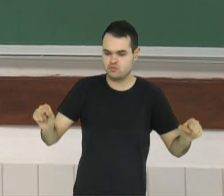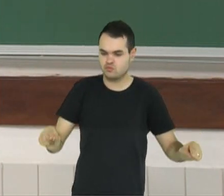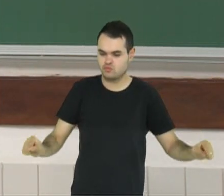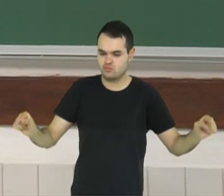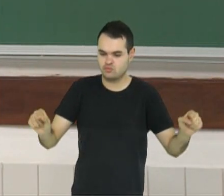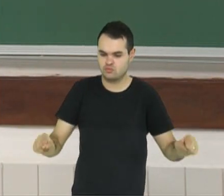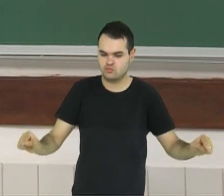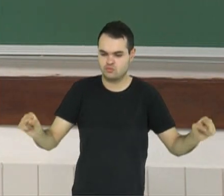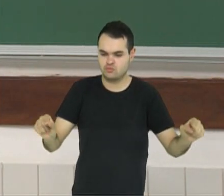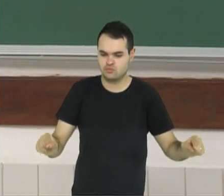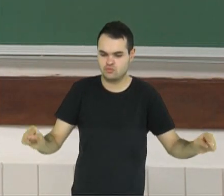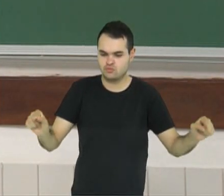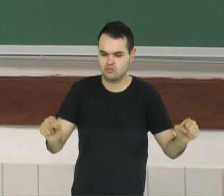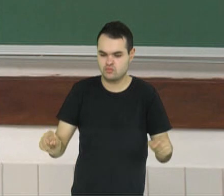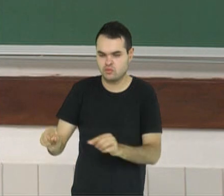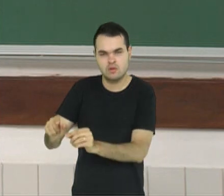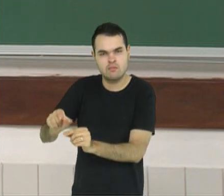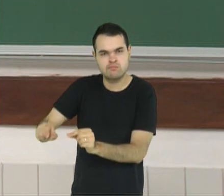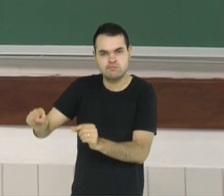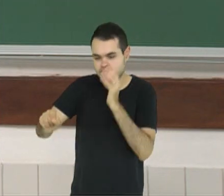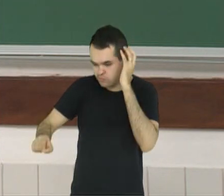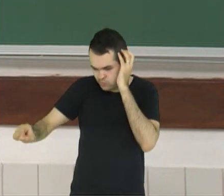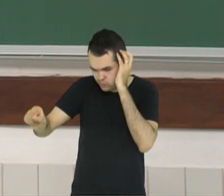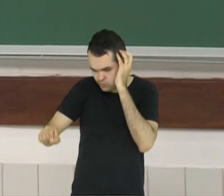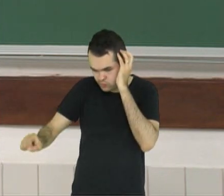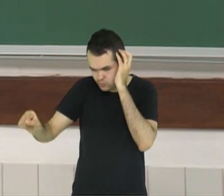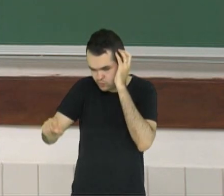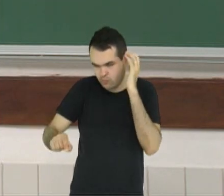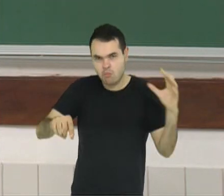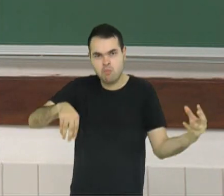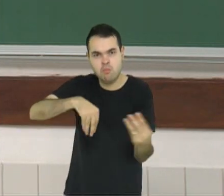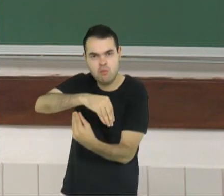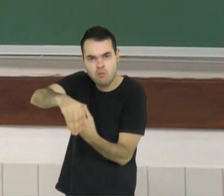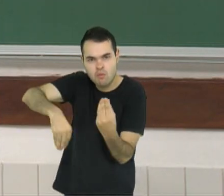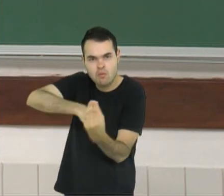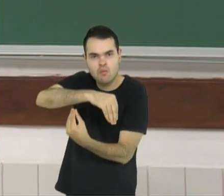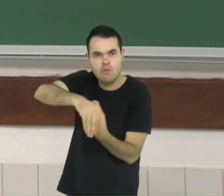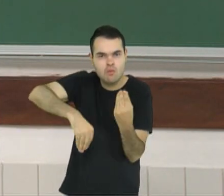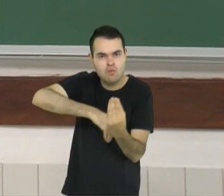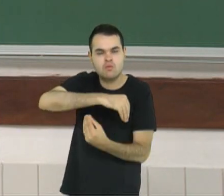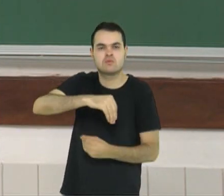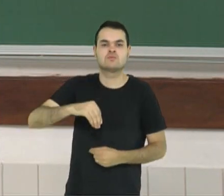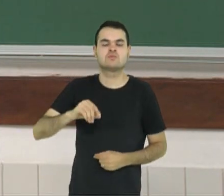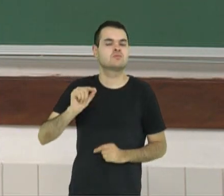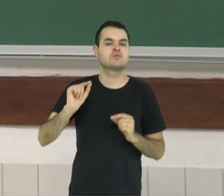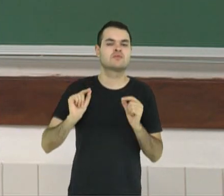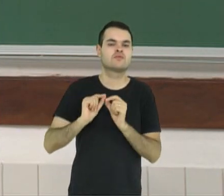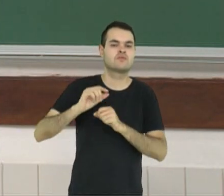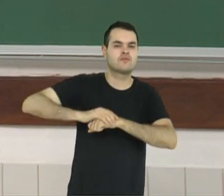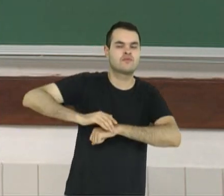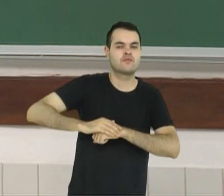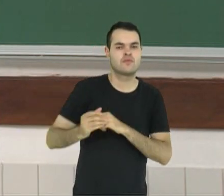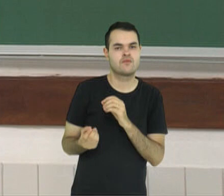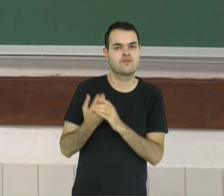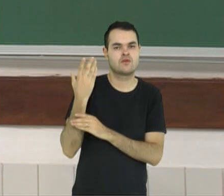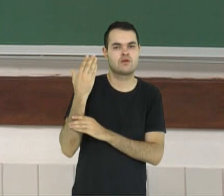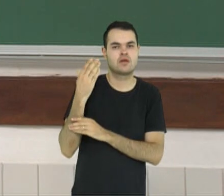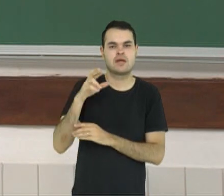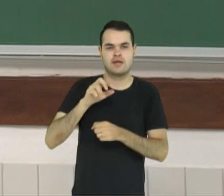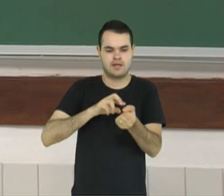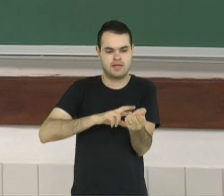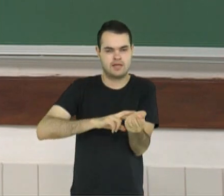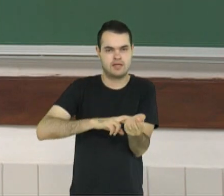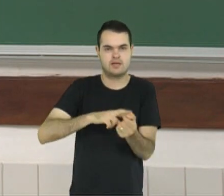os 3, gravando um do outro, para poder produzir uma fita. Então, ele fazia isso. Ele fazia essa produção de música e o que ele fez? Ele enfatizou o ritmo